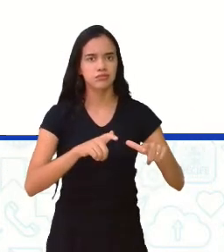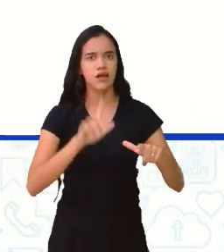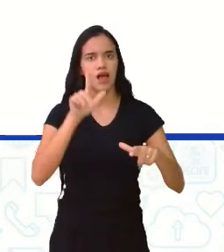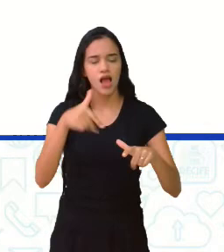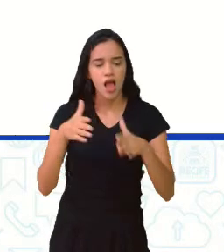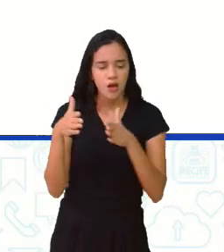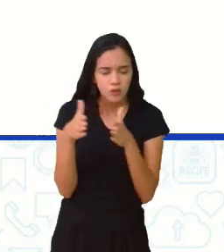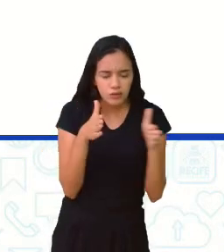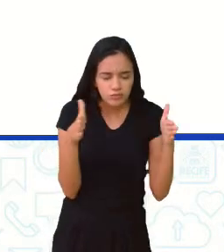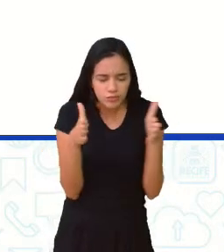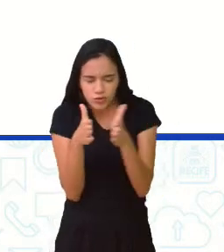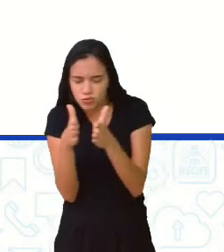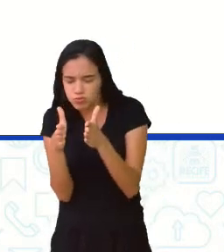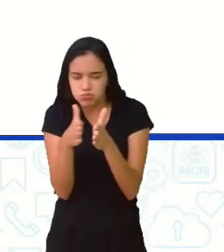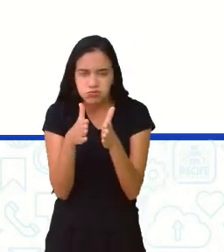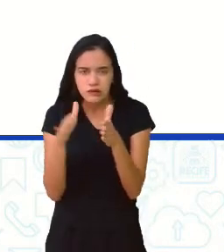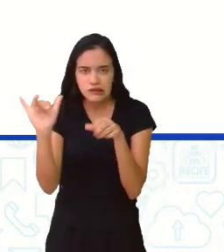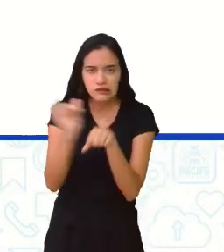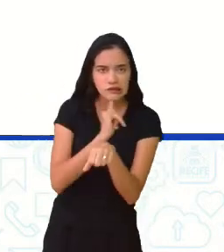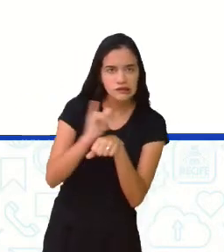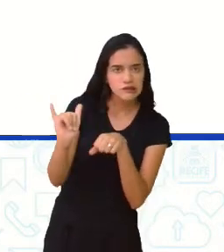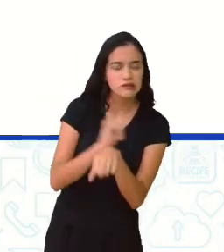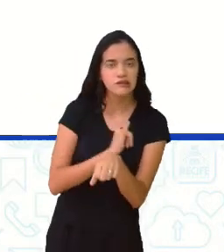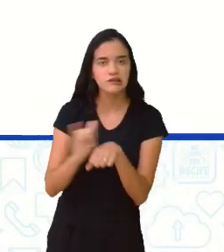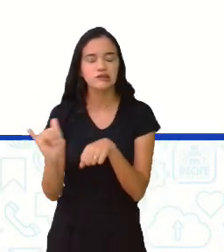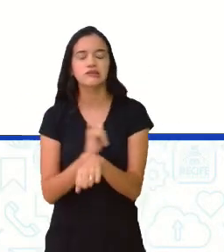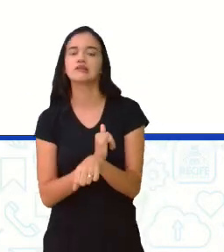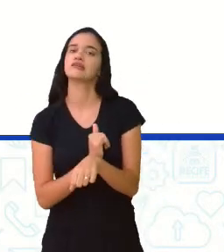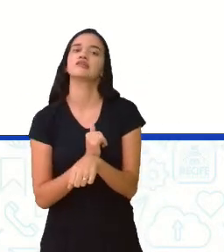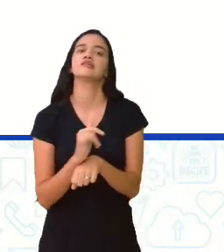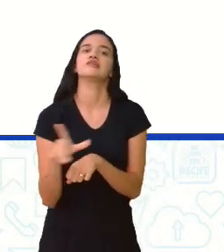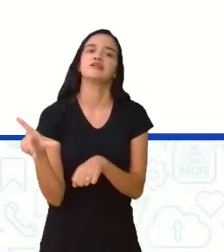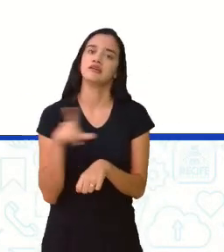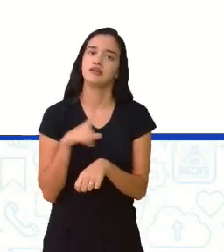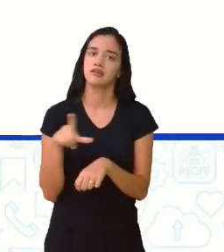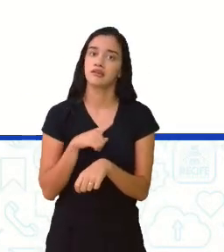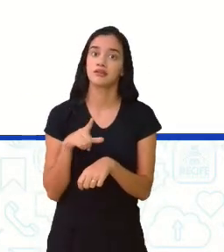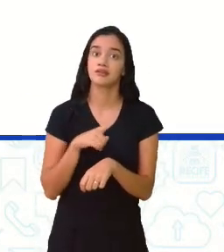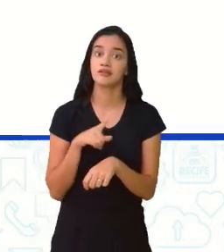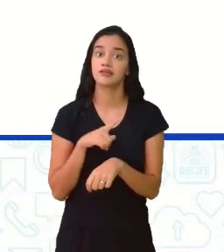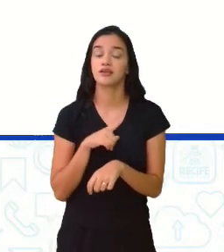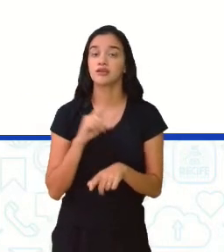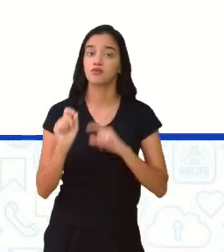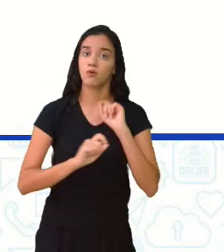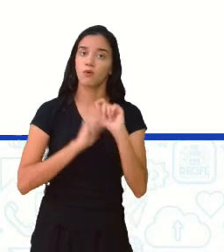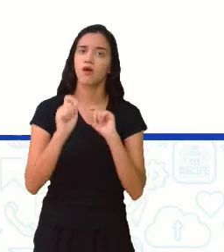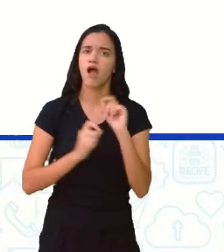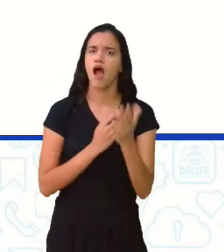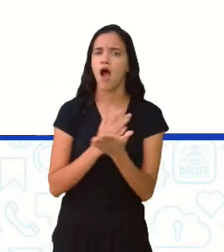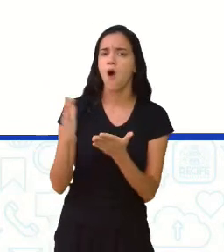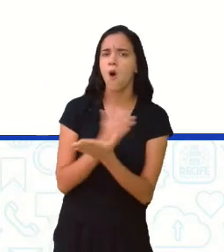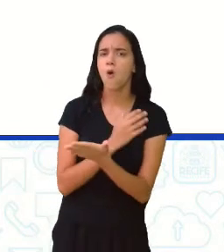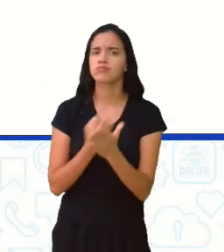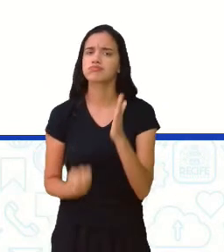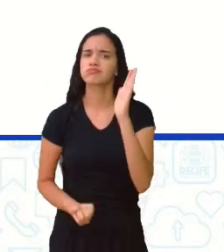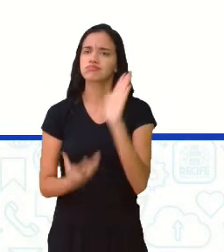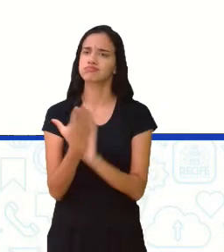e estratégicas que conectam porções dos oceanos ou mares. Alguns foram